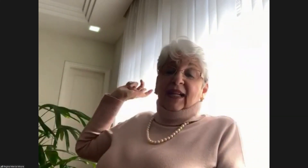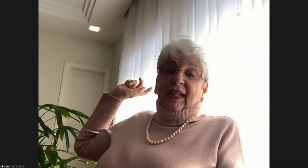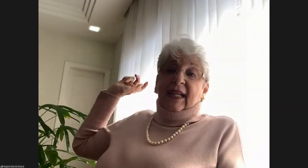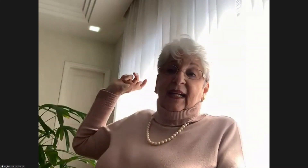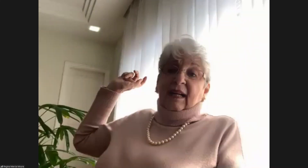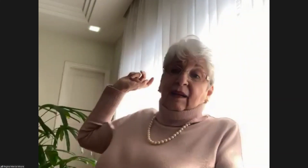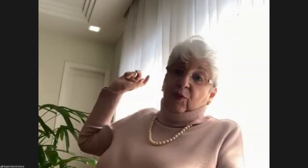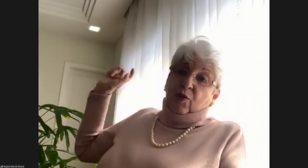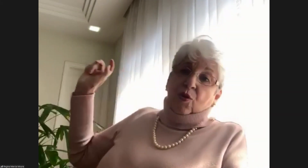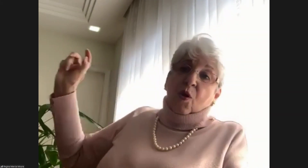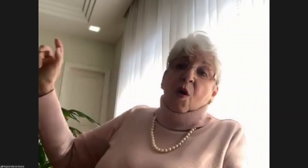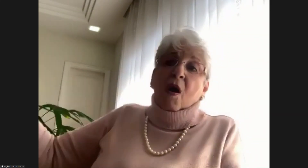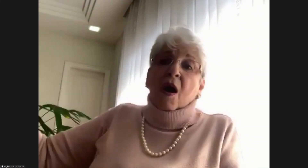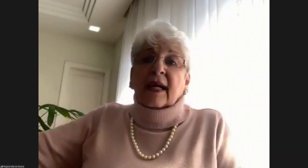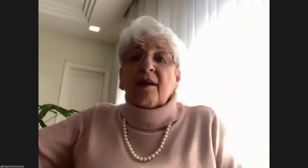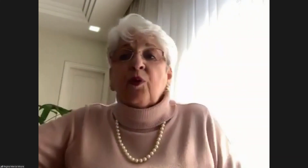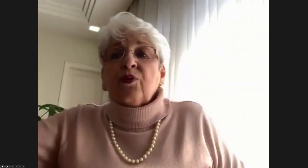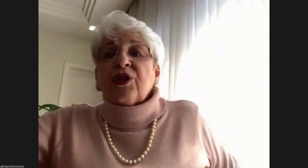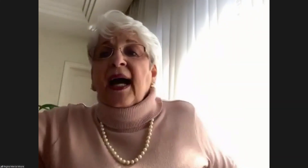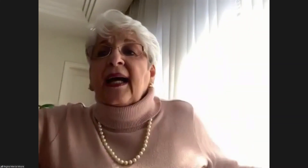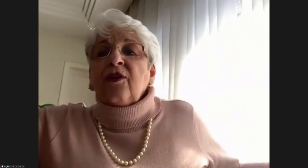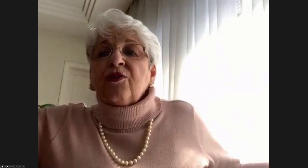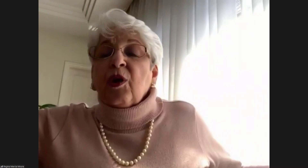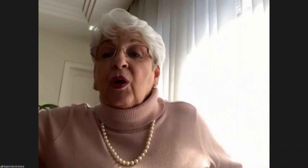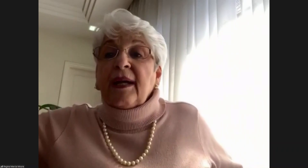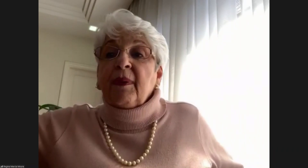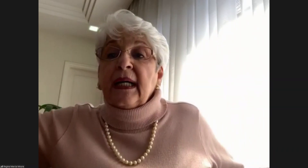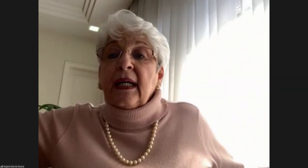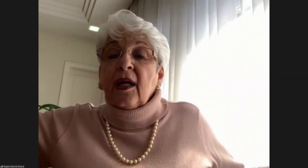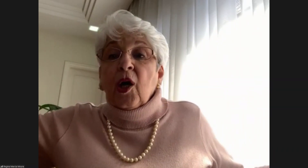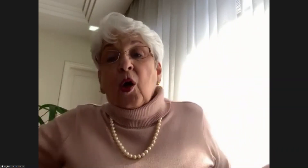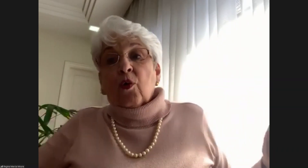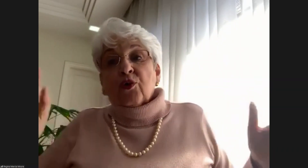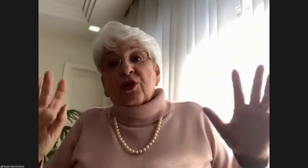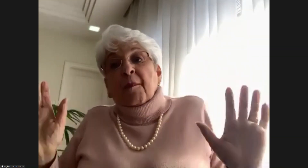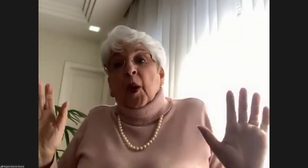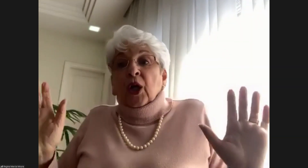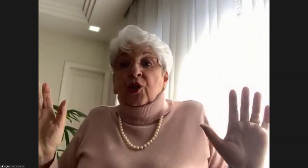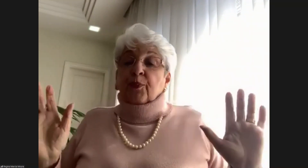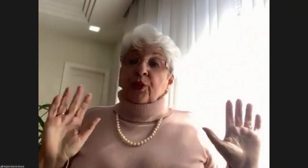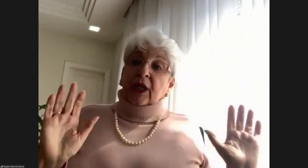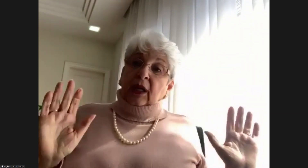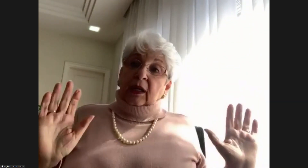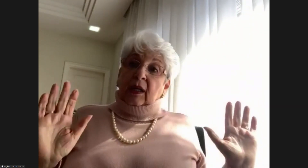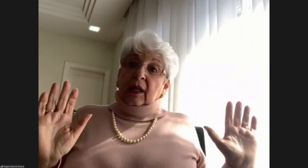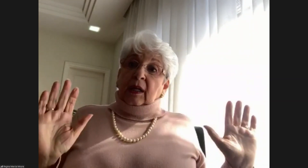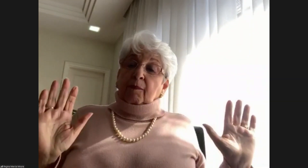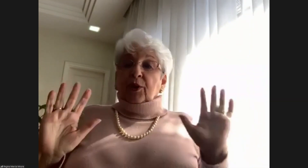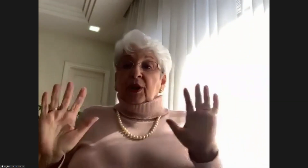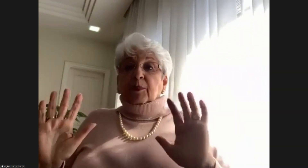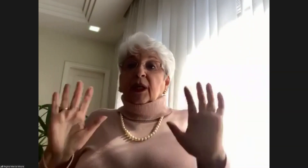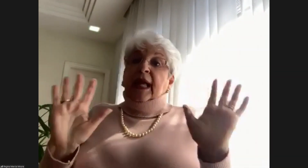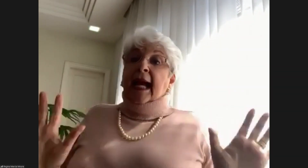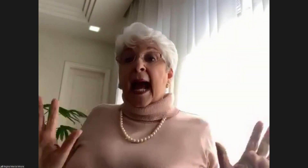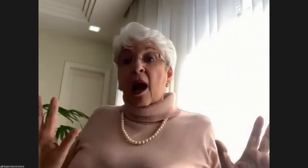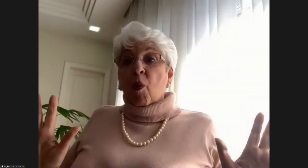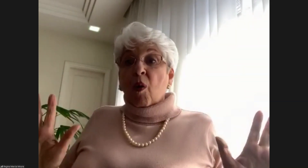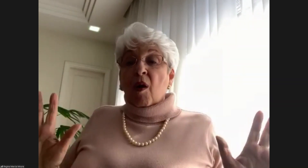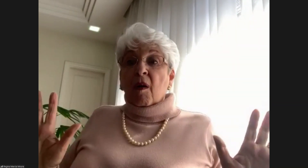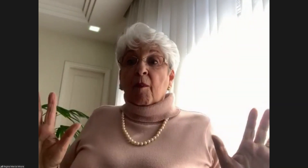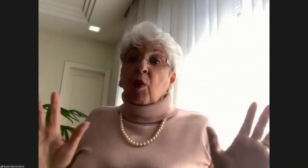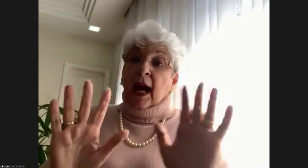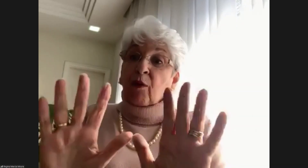Passava aqui aquele mundo de carrinho de rolemã. Hoje não pode. Por quê? Porque tem